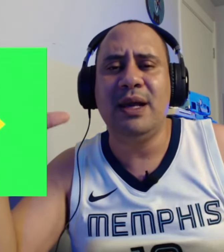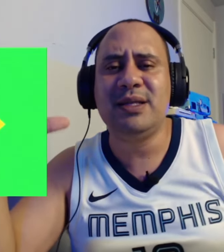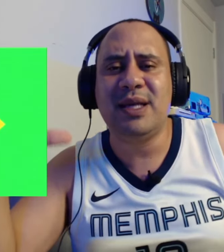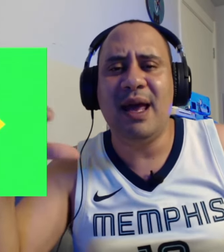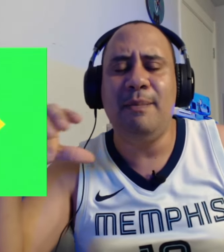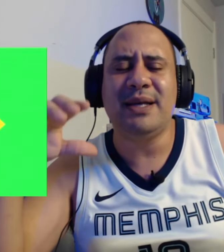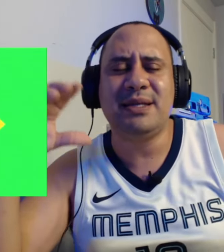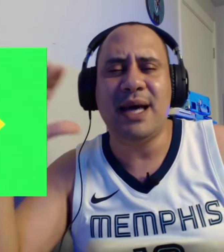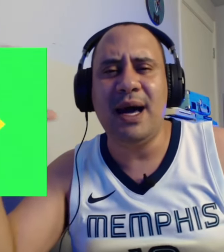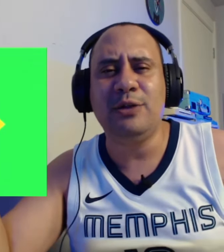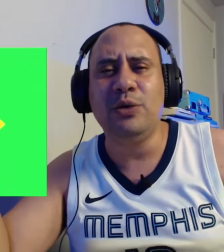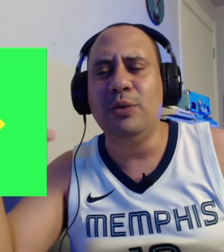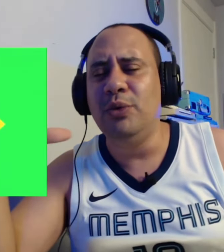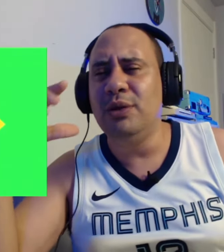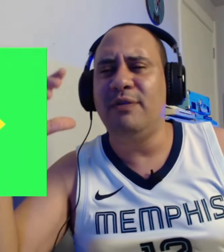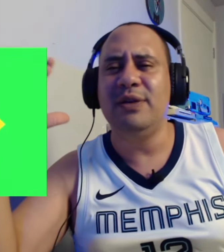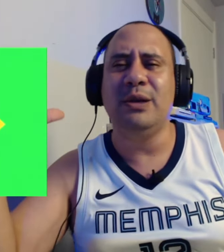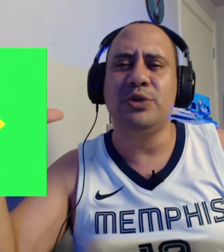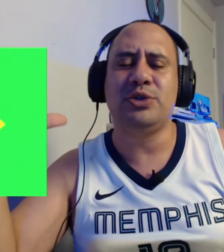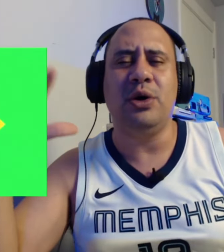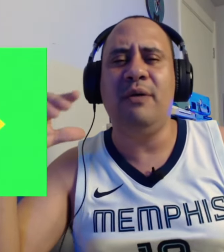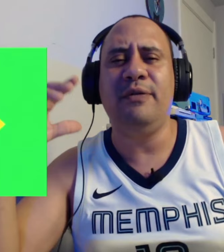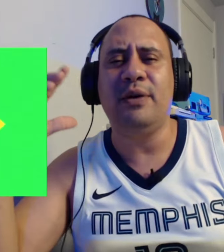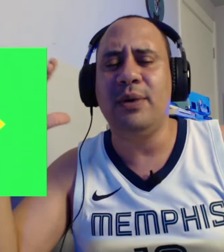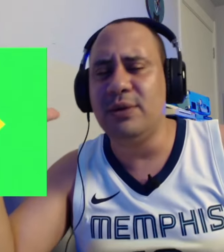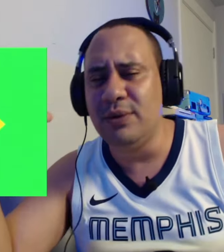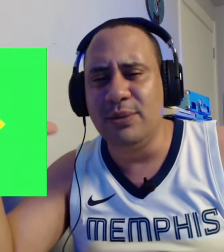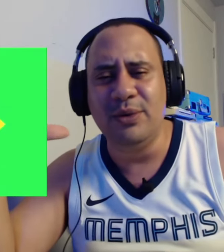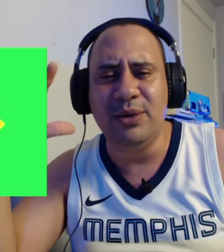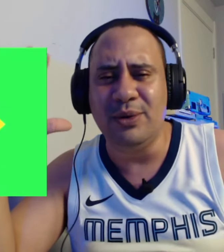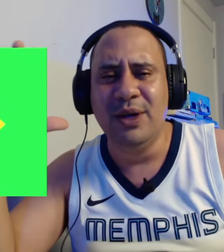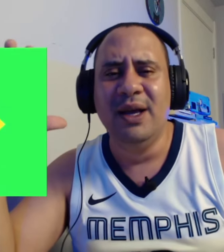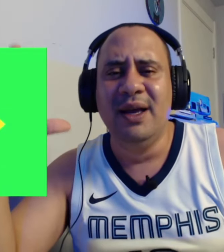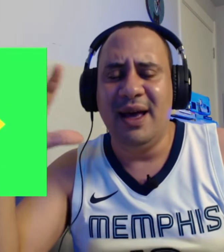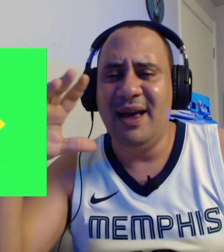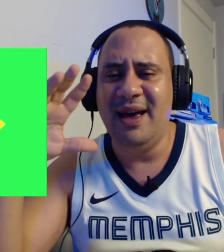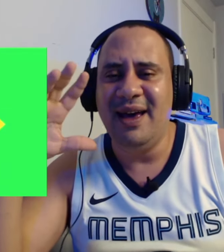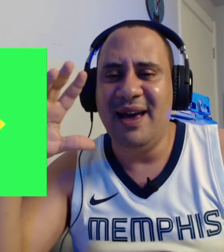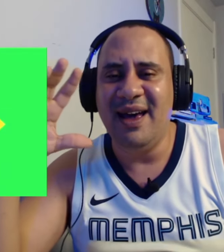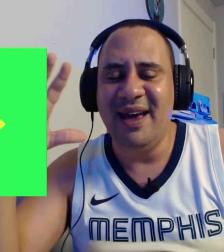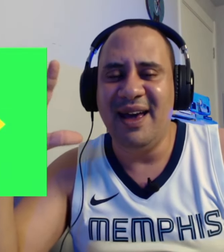daquilo que eles querem passar. É tudo muito filosófico, é tudo muito...